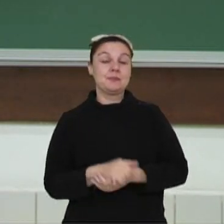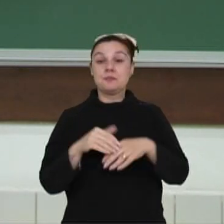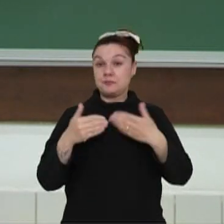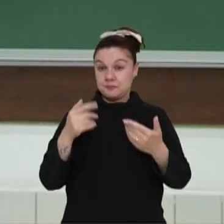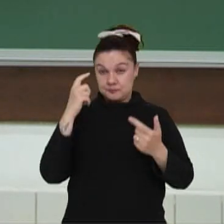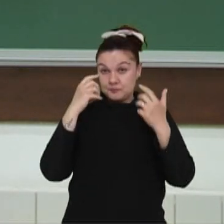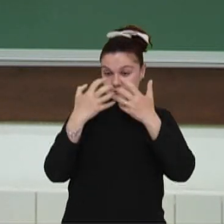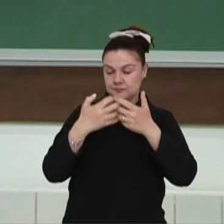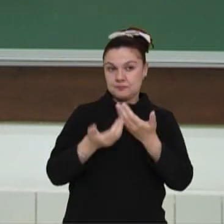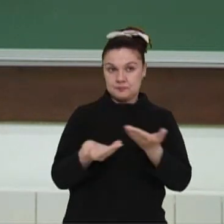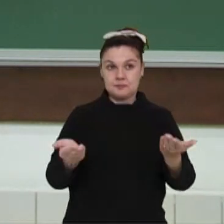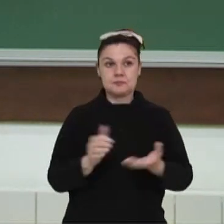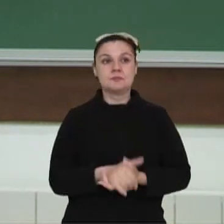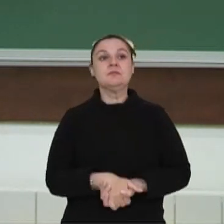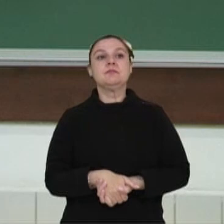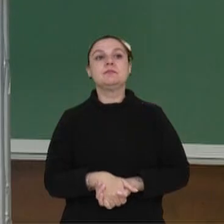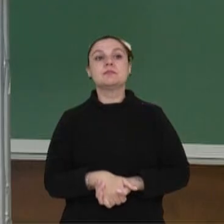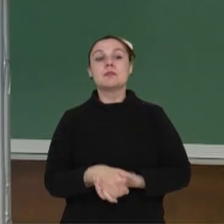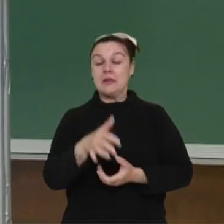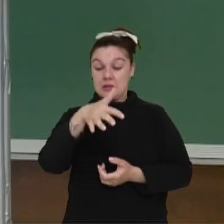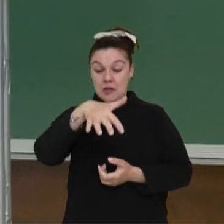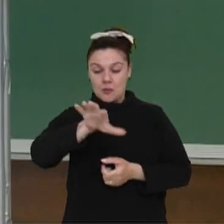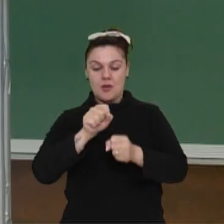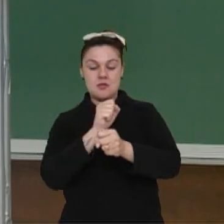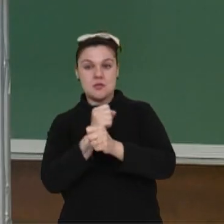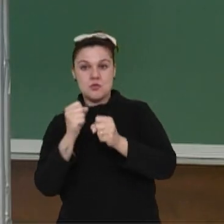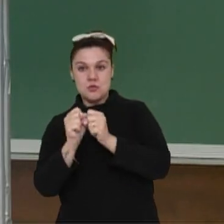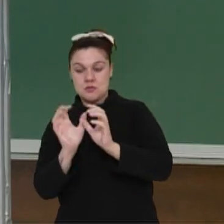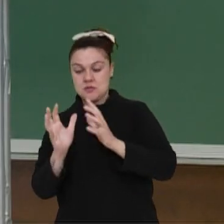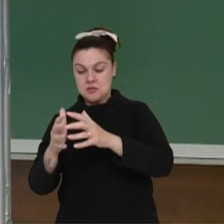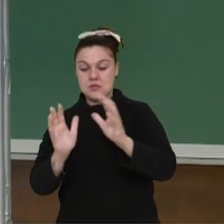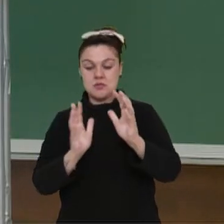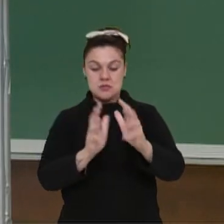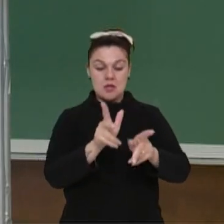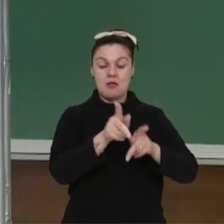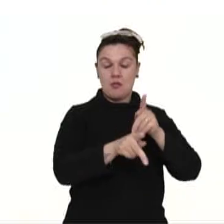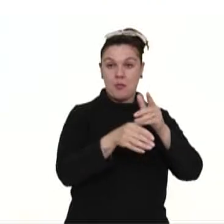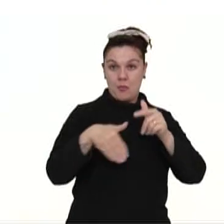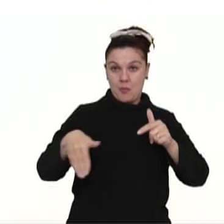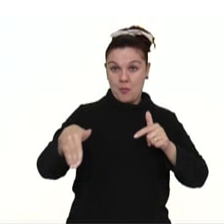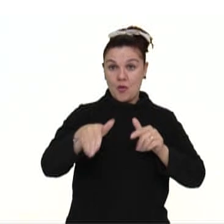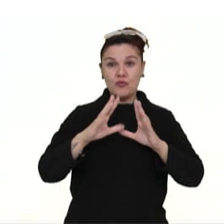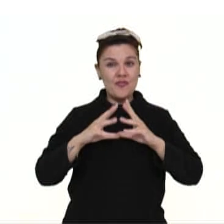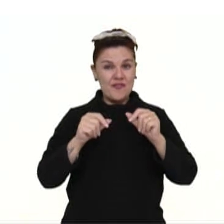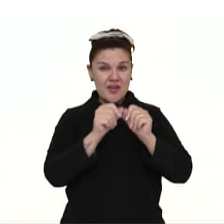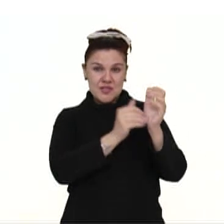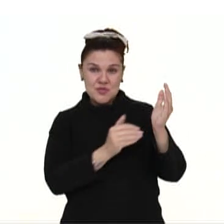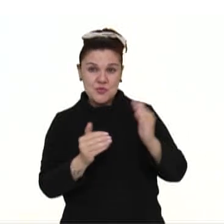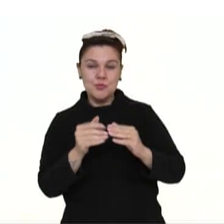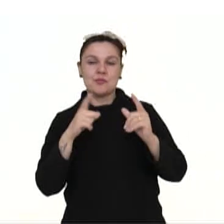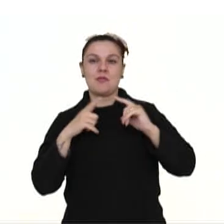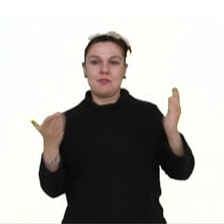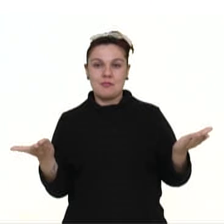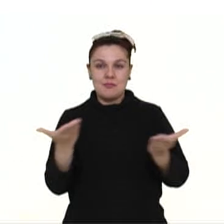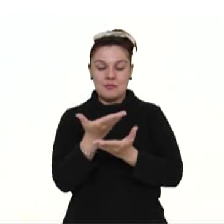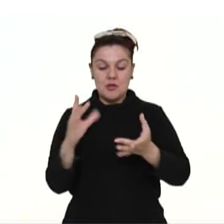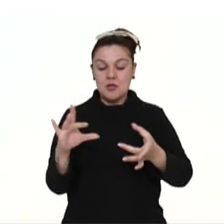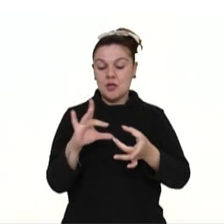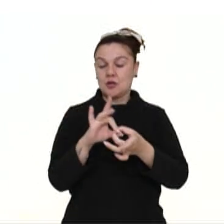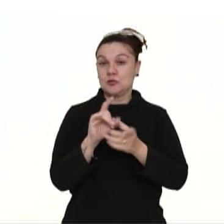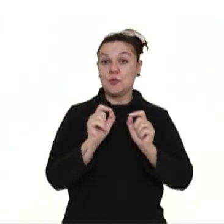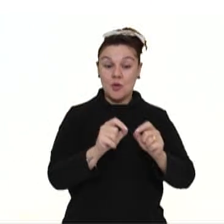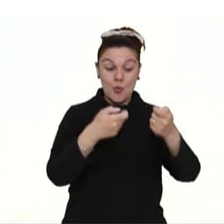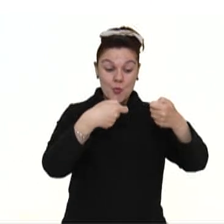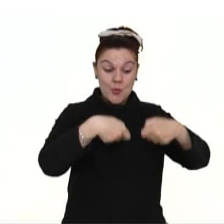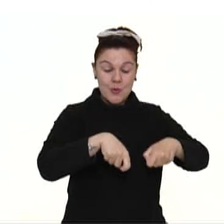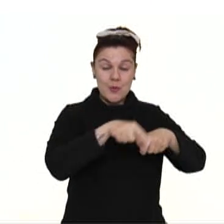menos nisso, tá? Nelas, todos fazem quase de tudo e existe uma integração entre a obtenção daquilo